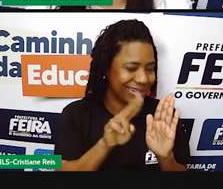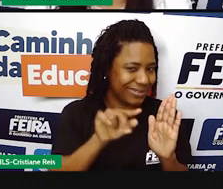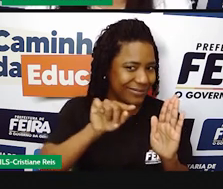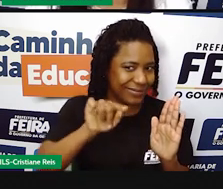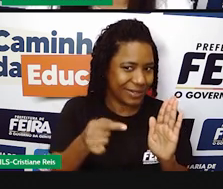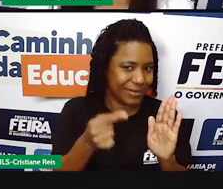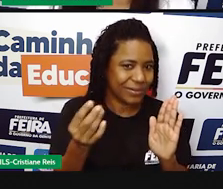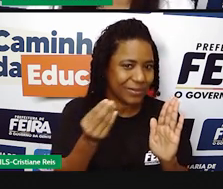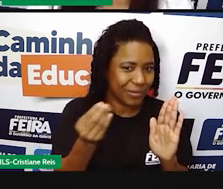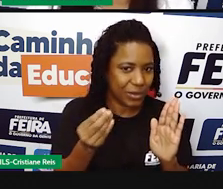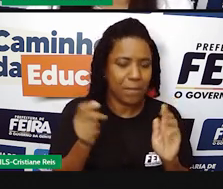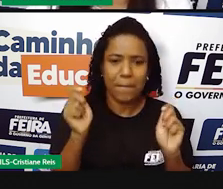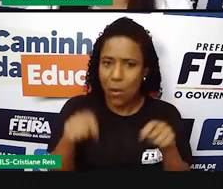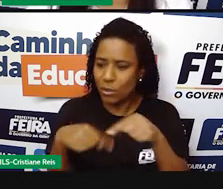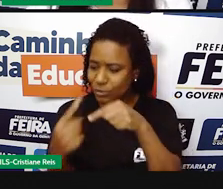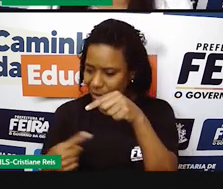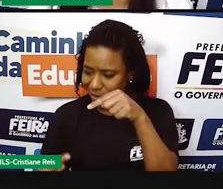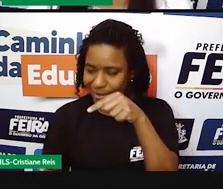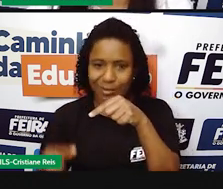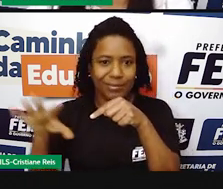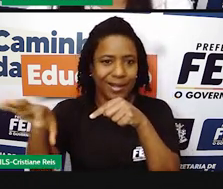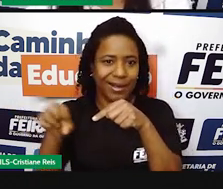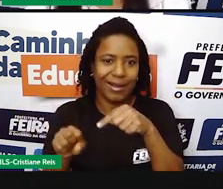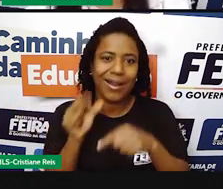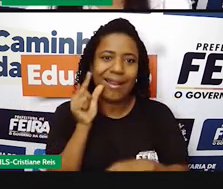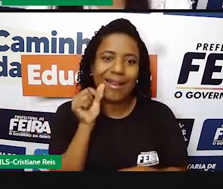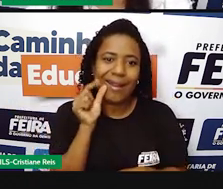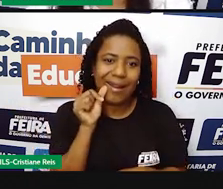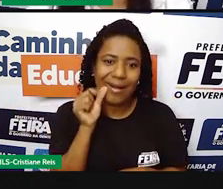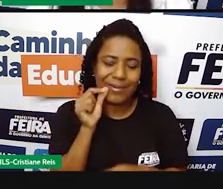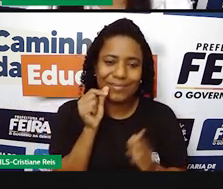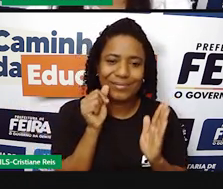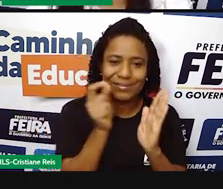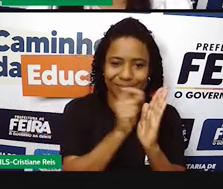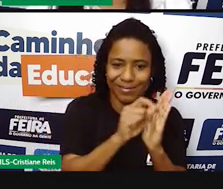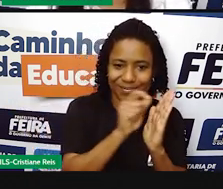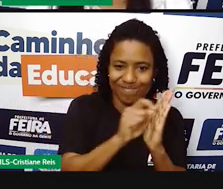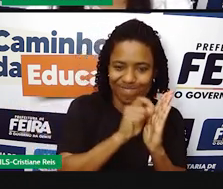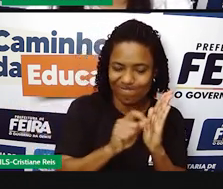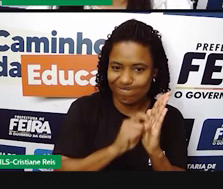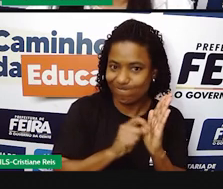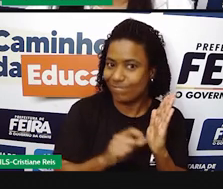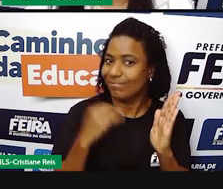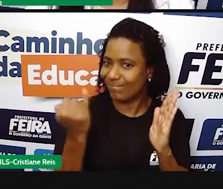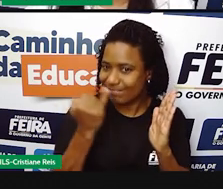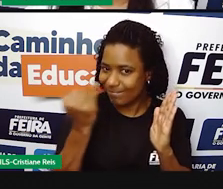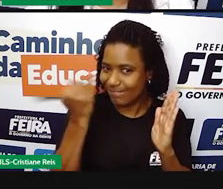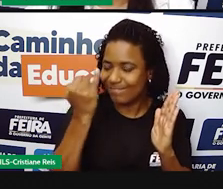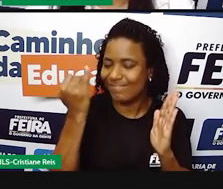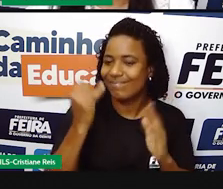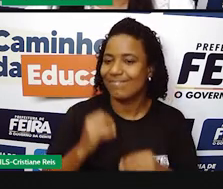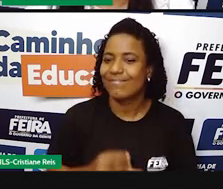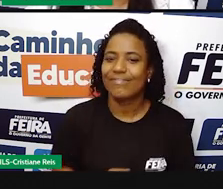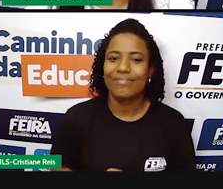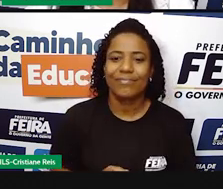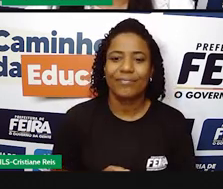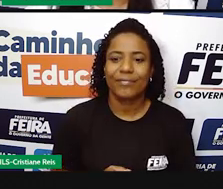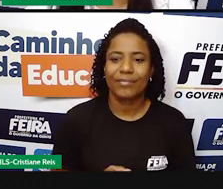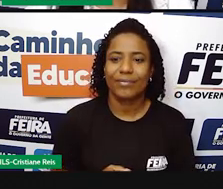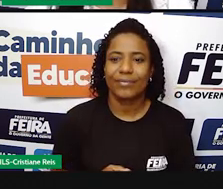Não pode até pegar seu caderno aí, seu lápis, né, fazer as anotações que você achar necessário. A